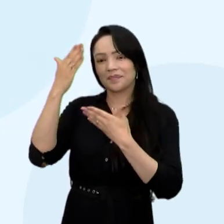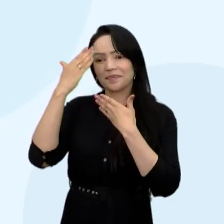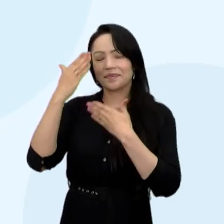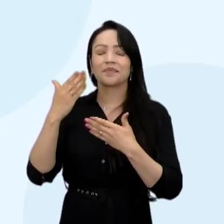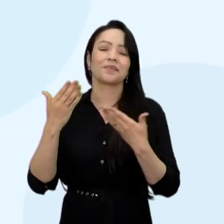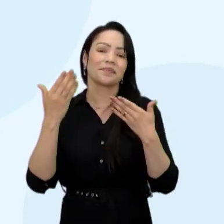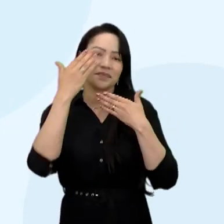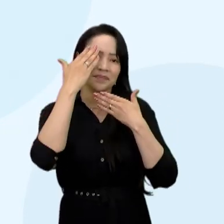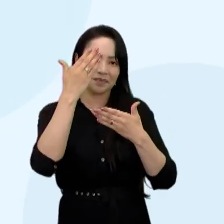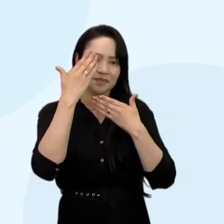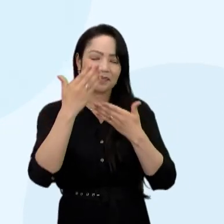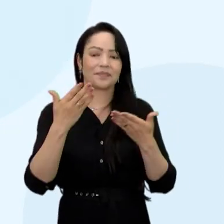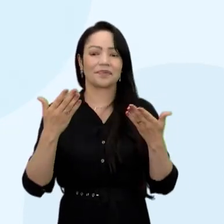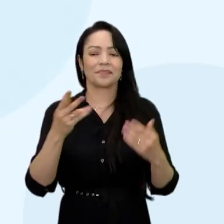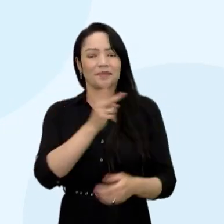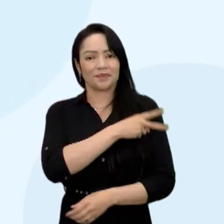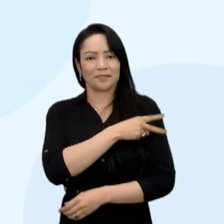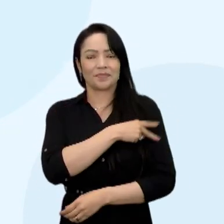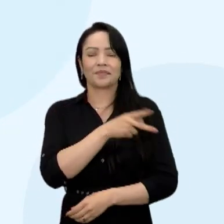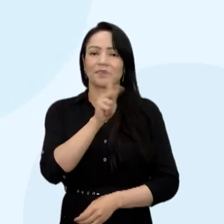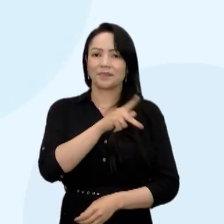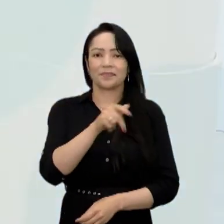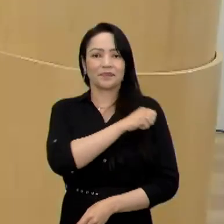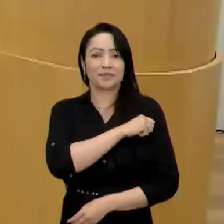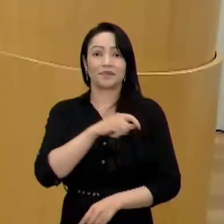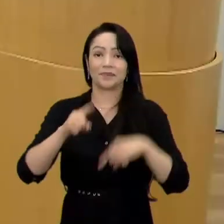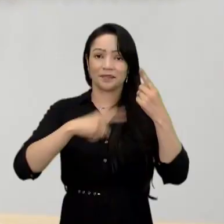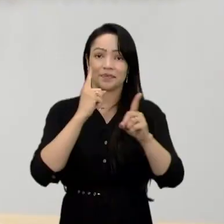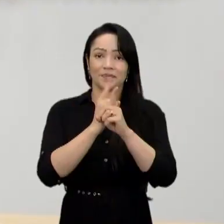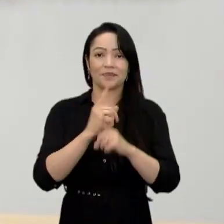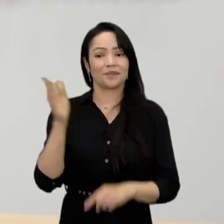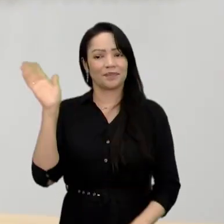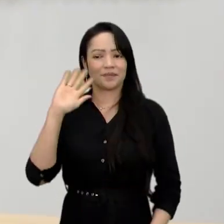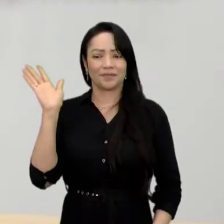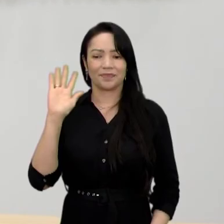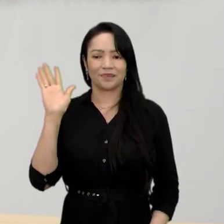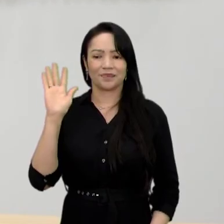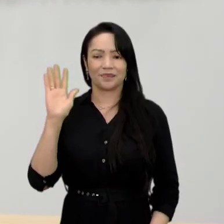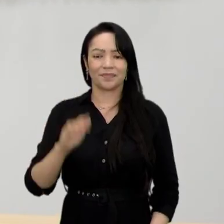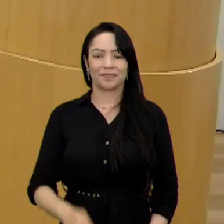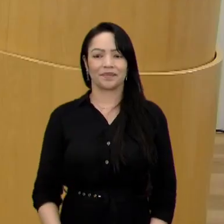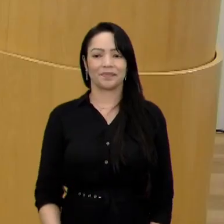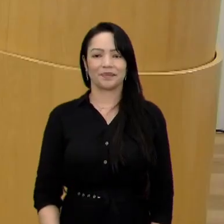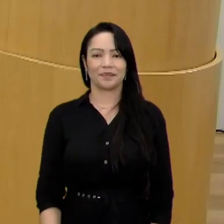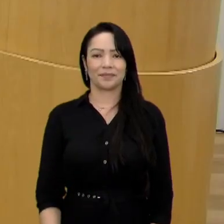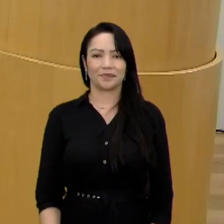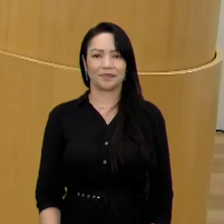Elaine, obrigada, segunda série, professores e alunos, e até a próxima. Até a próxima, beijos.